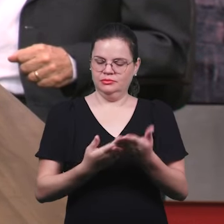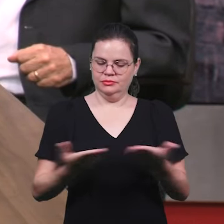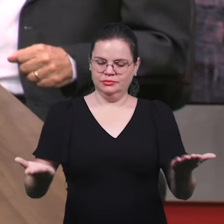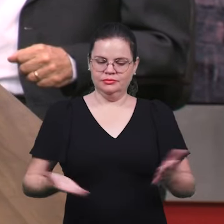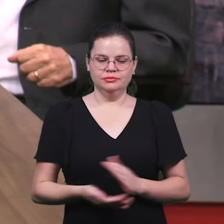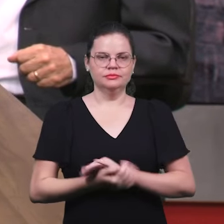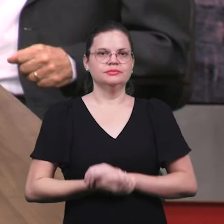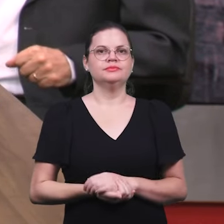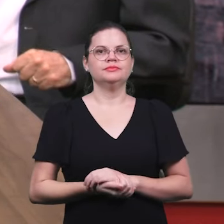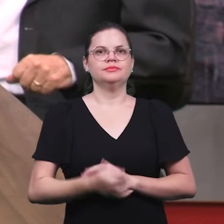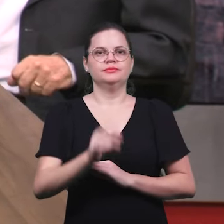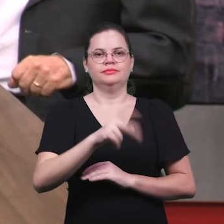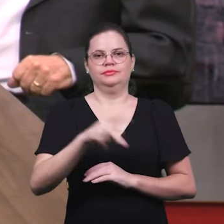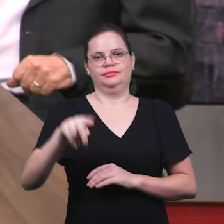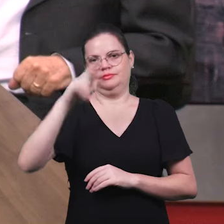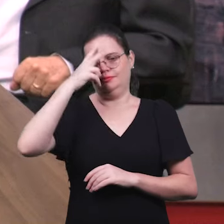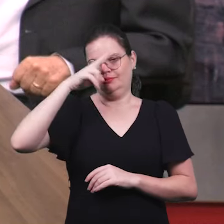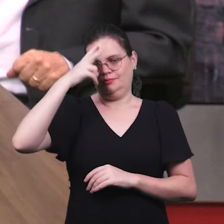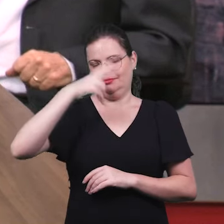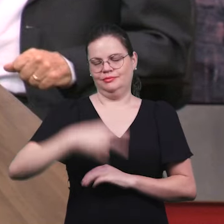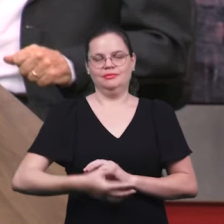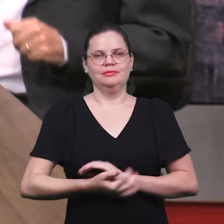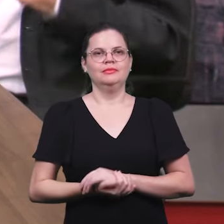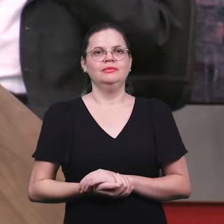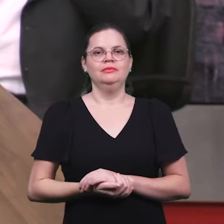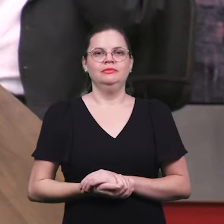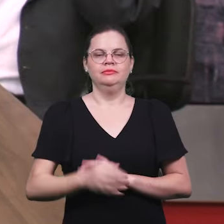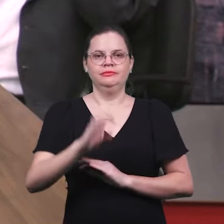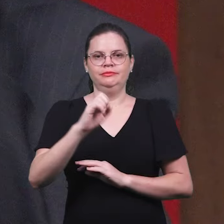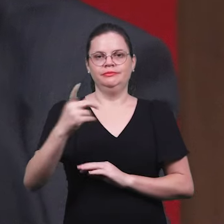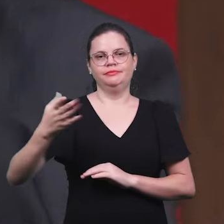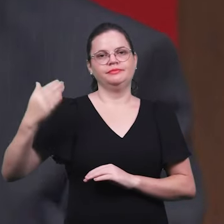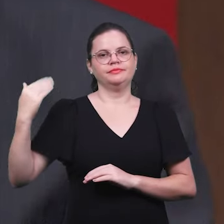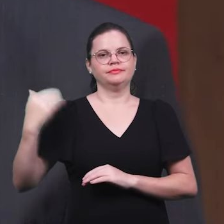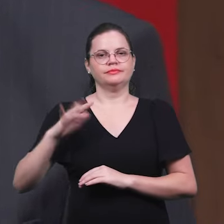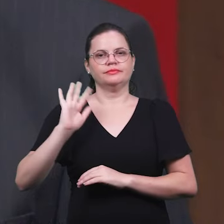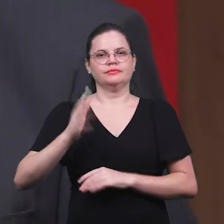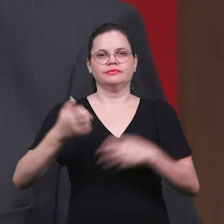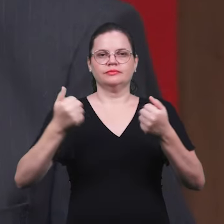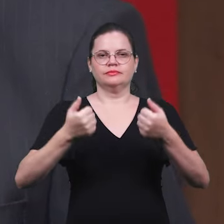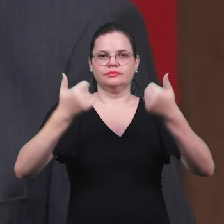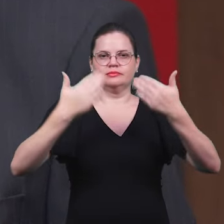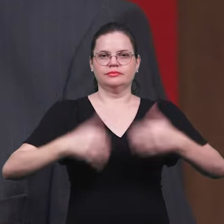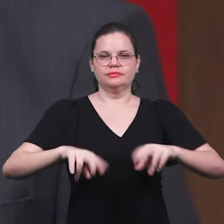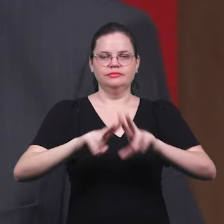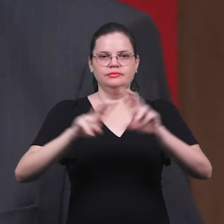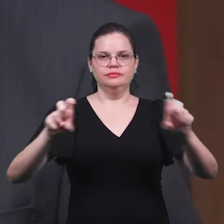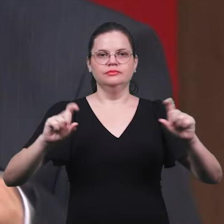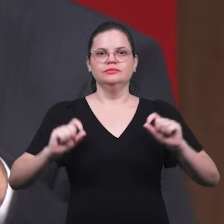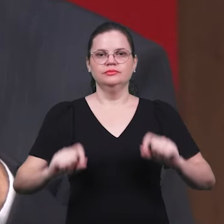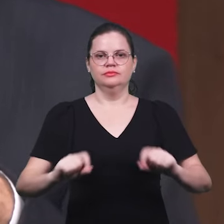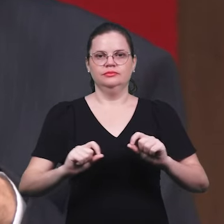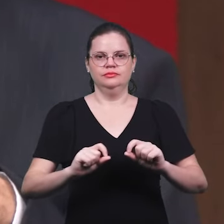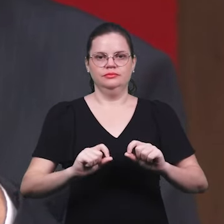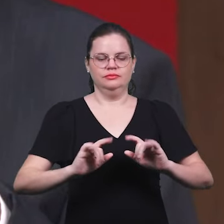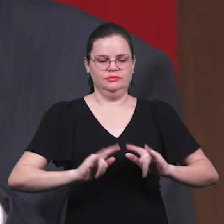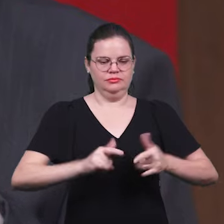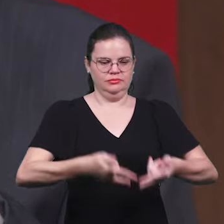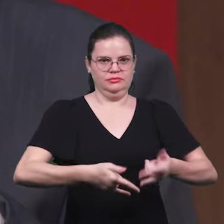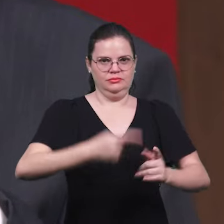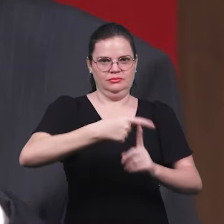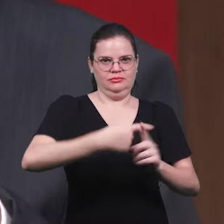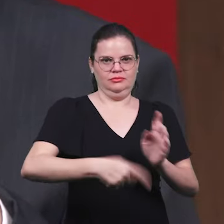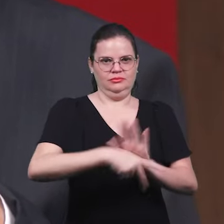todos. professor de História. No episódio passado, nós falamos sobre as catacumbas de